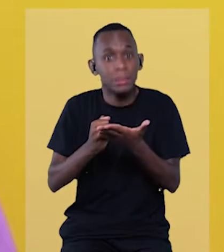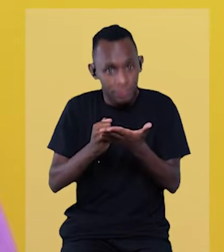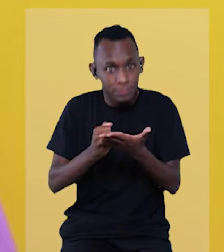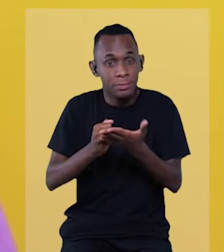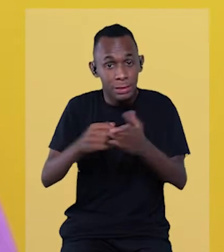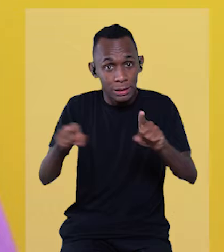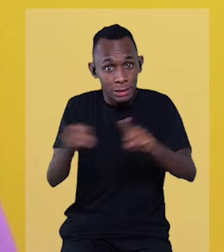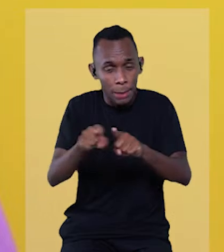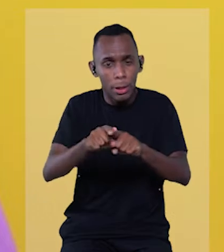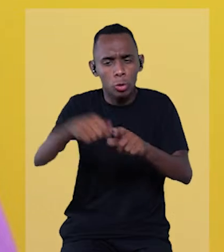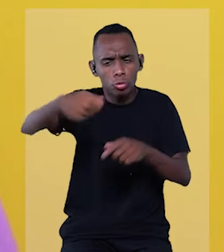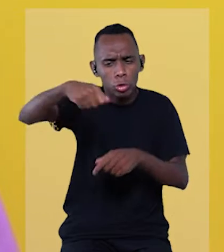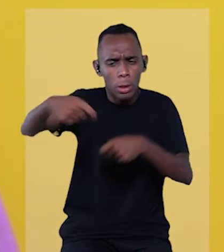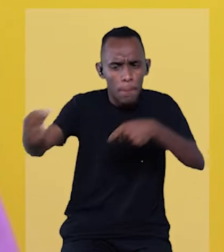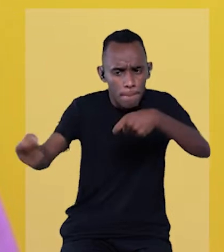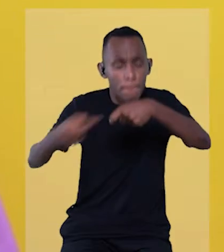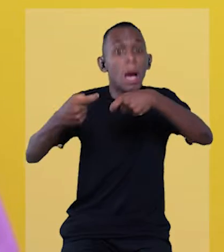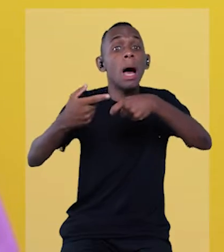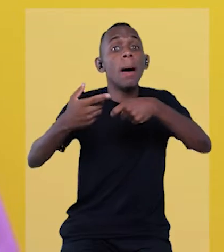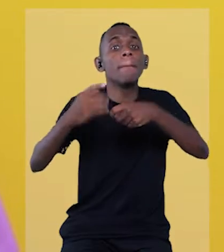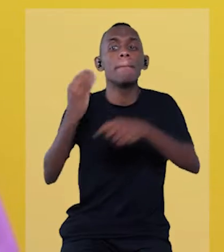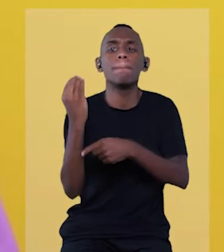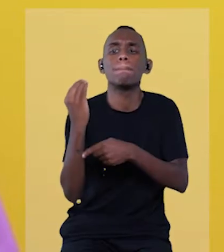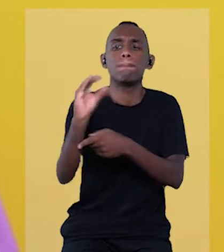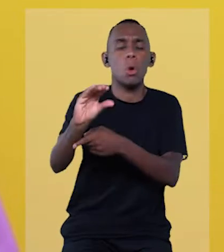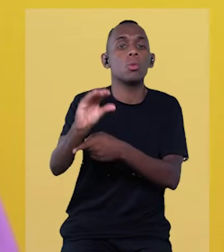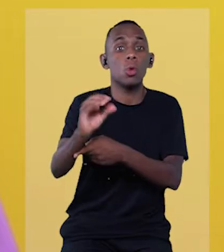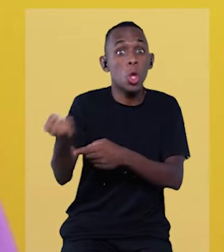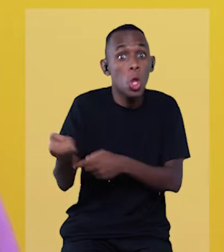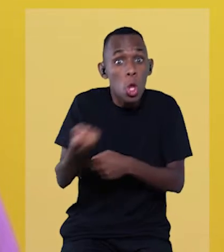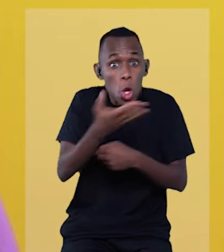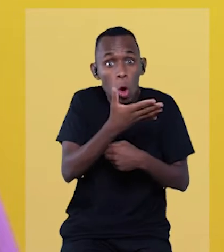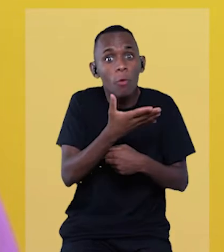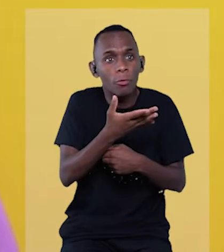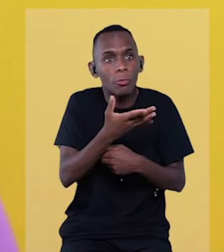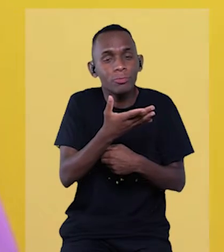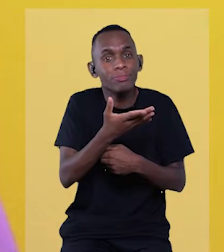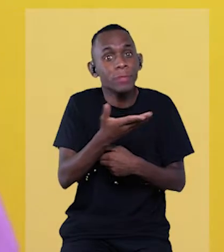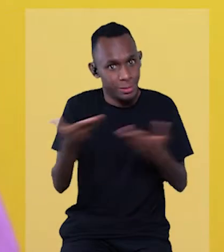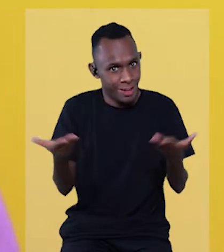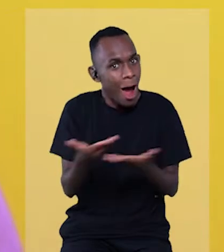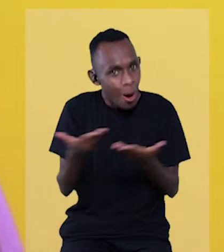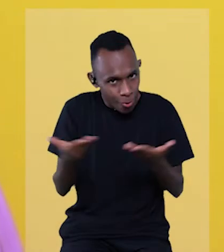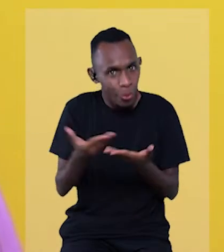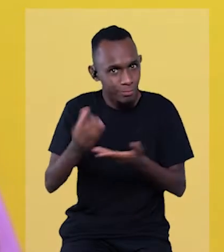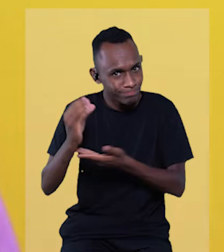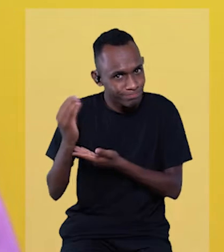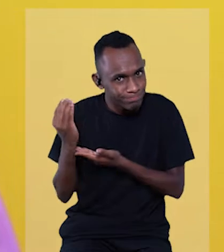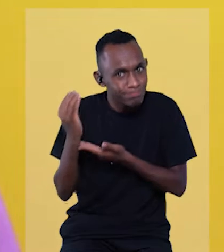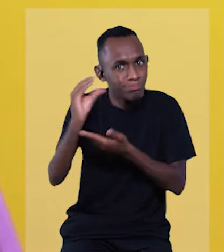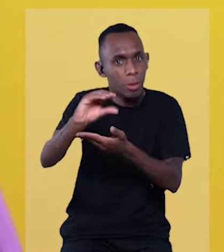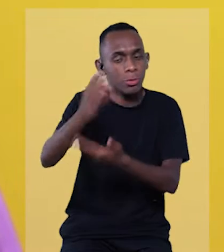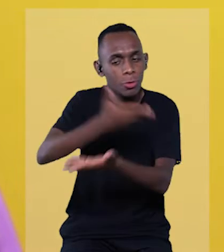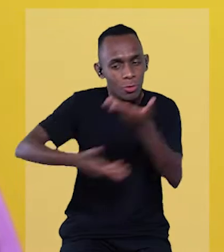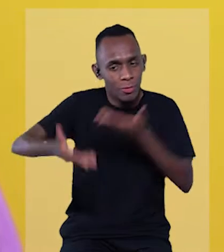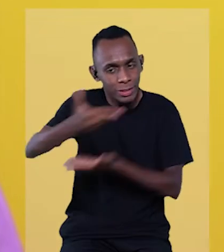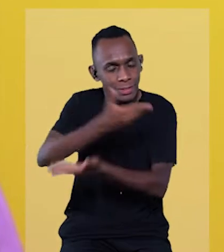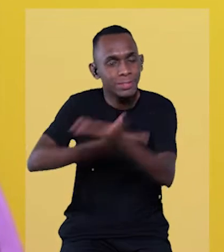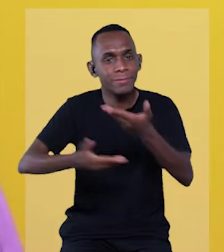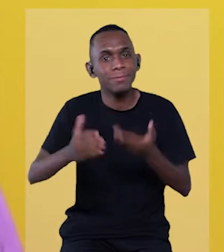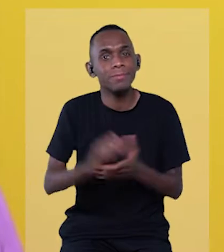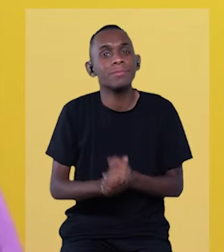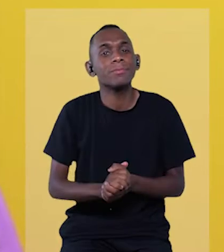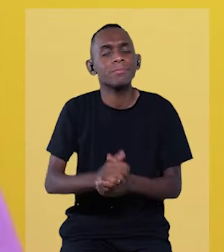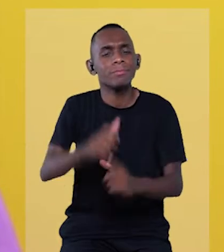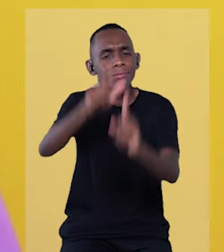sininho para receber as notificações quando um novo programa entrar no ar, assim como este que a gente está conversando agora